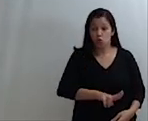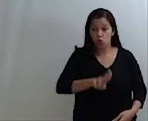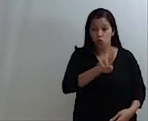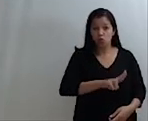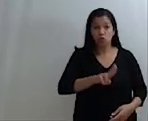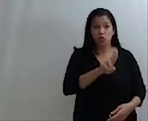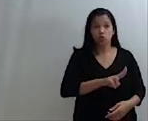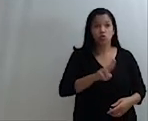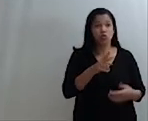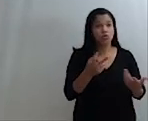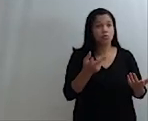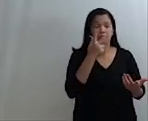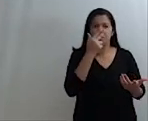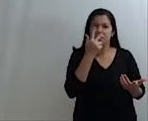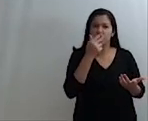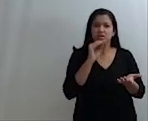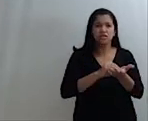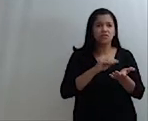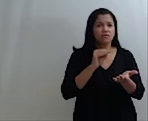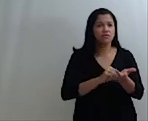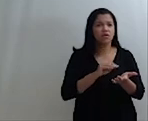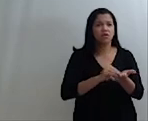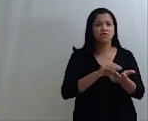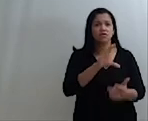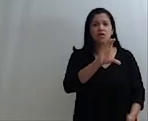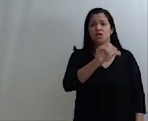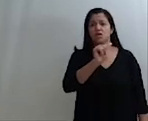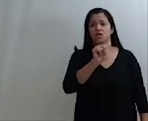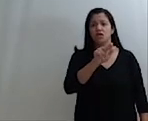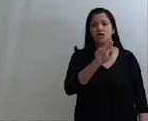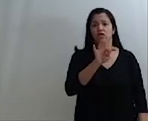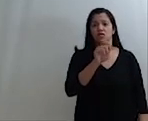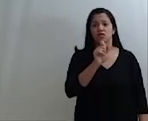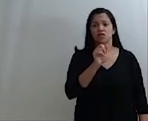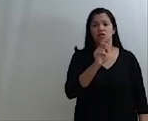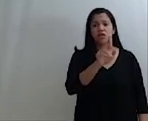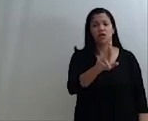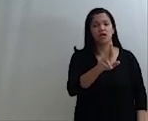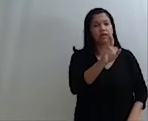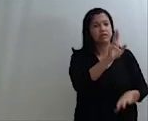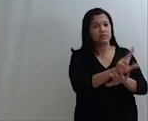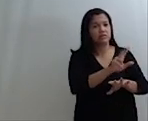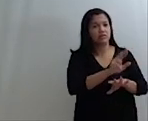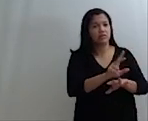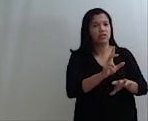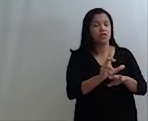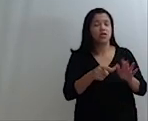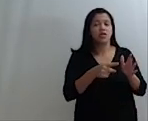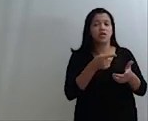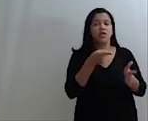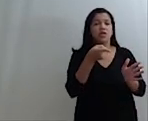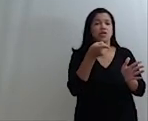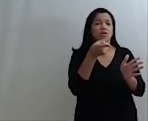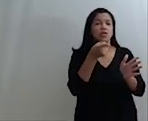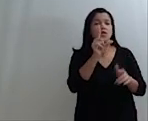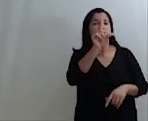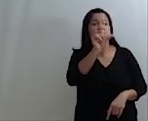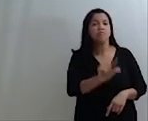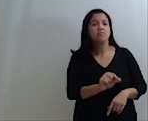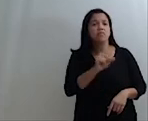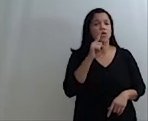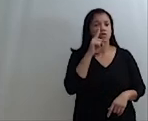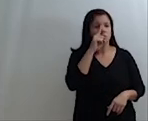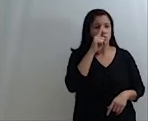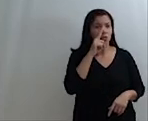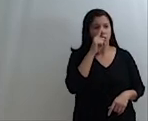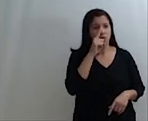da insufici das medidas cautelares diversas e menos gravosas E aí eu chamo a atenção porque me vem a memória